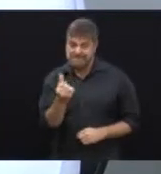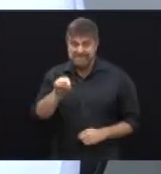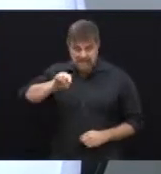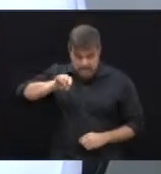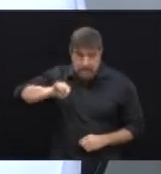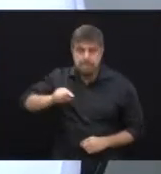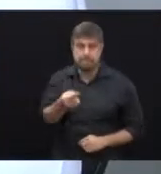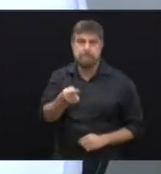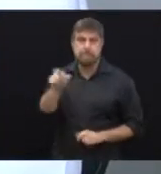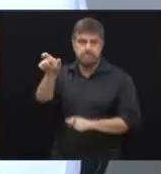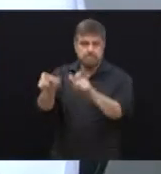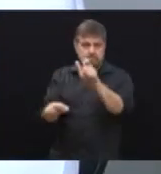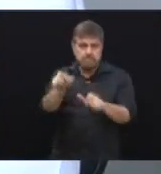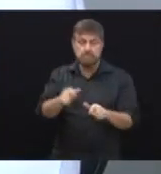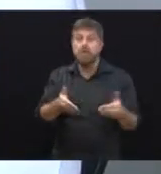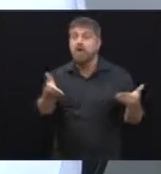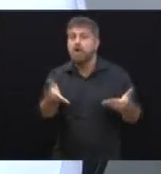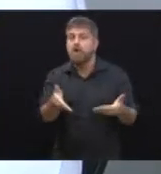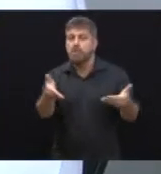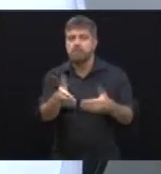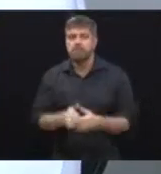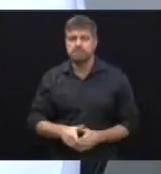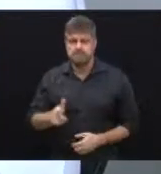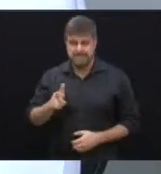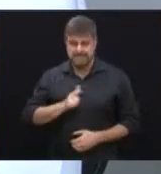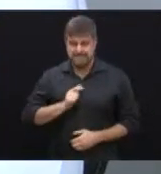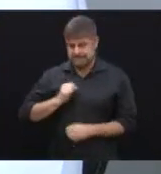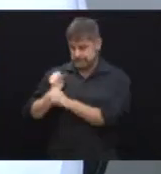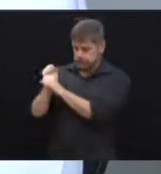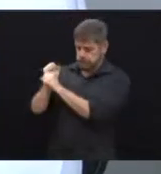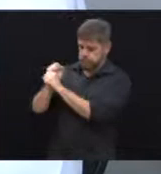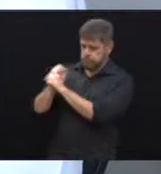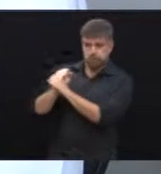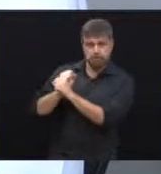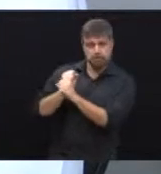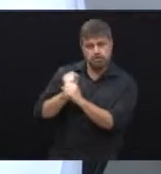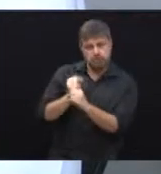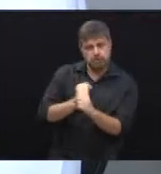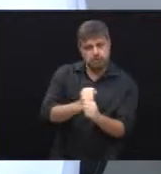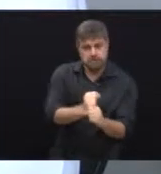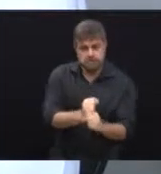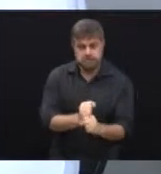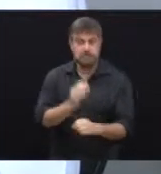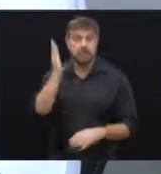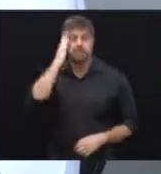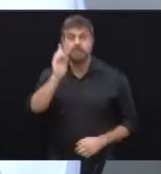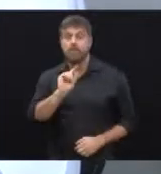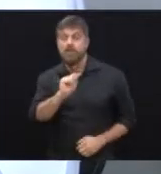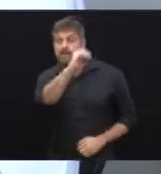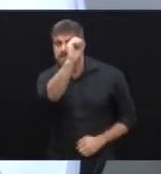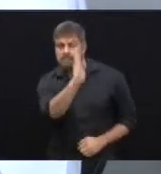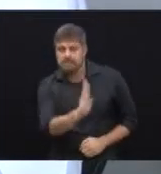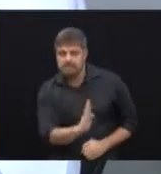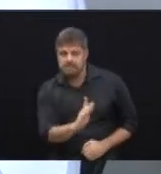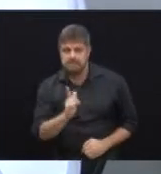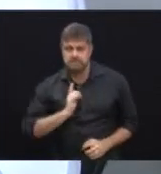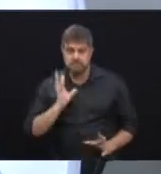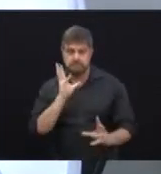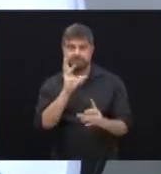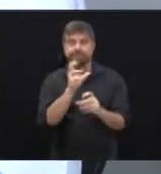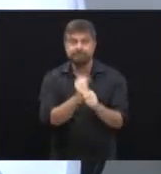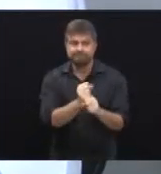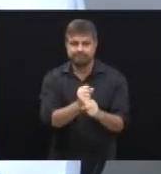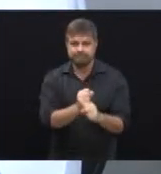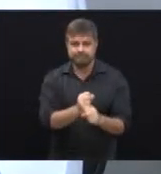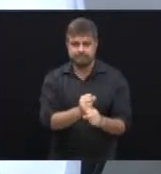mil pessoas. Hoje, né, esses anos todos depois, a gente sabe que no Brasil o número